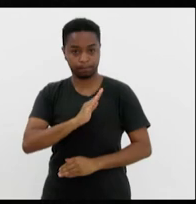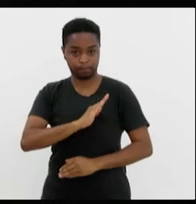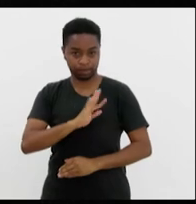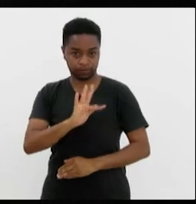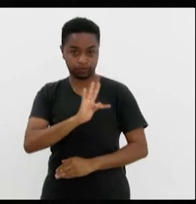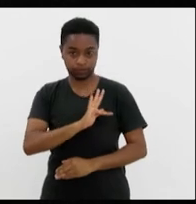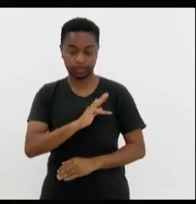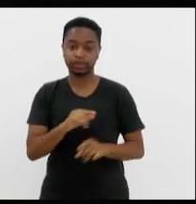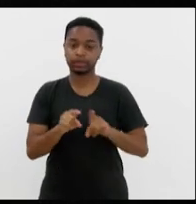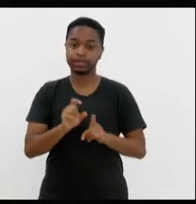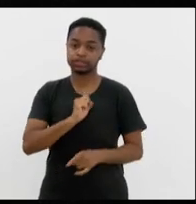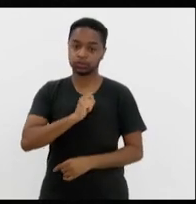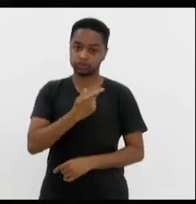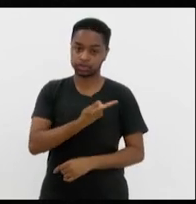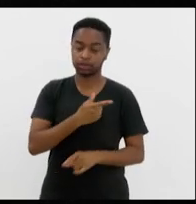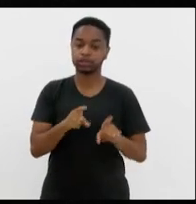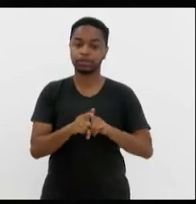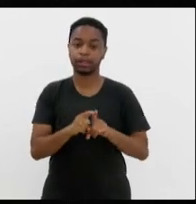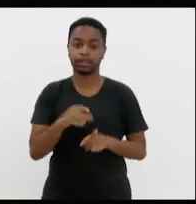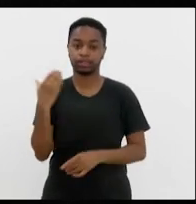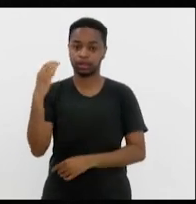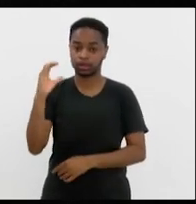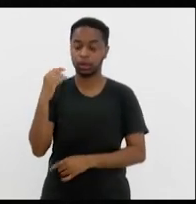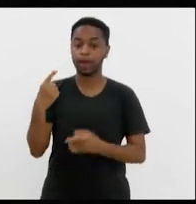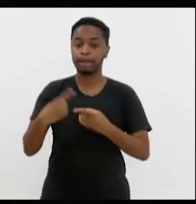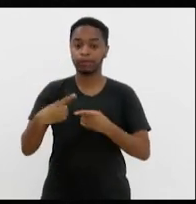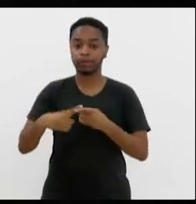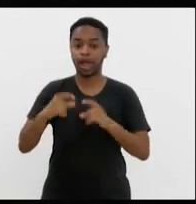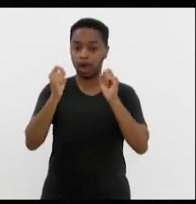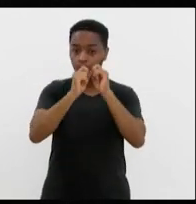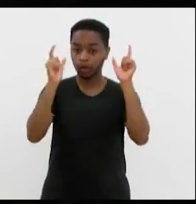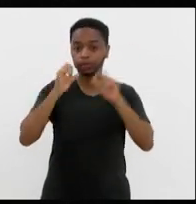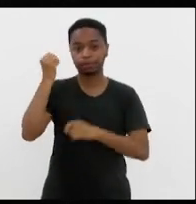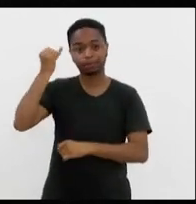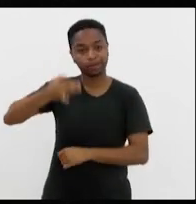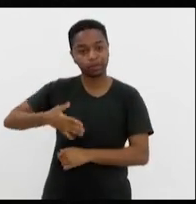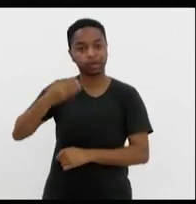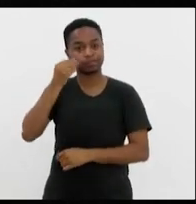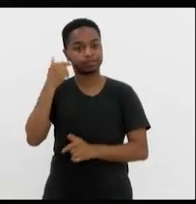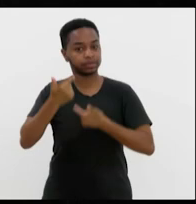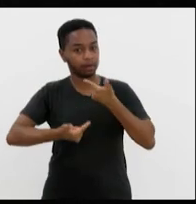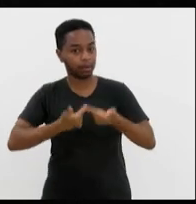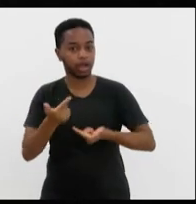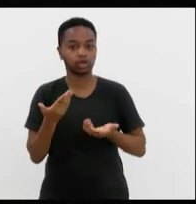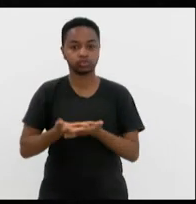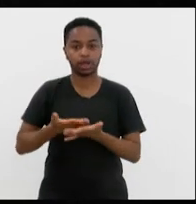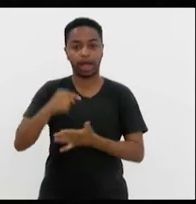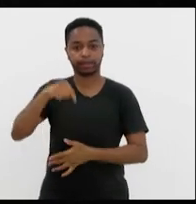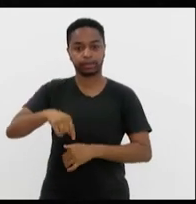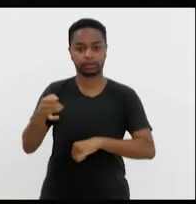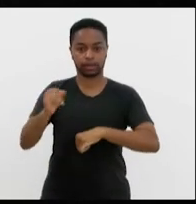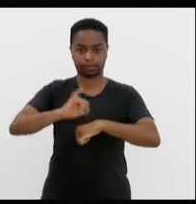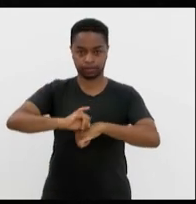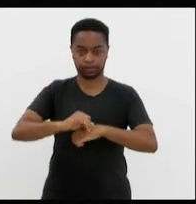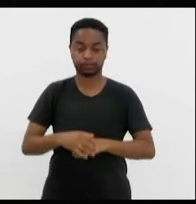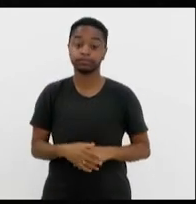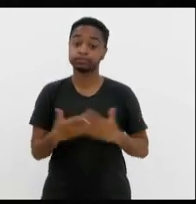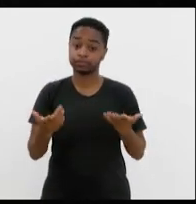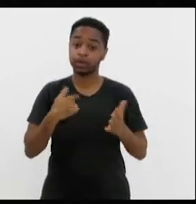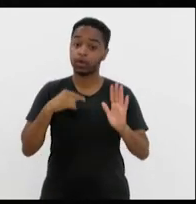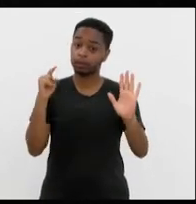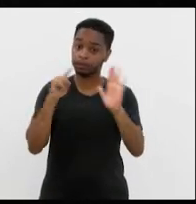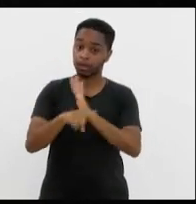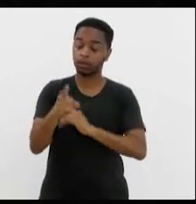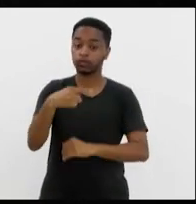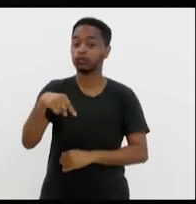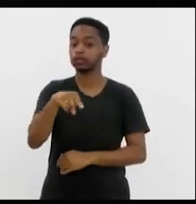e Niterói, que saem de madrugada para estudar, para trabalhar aqui na capital. Aí a pergunta que se